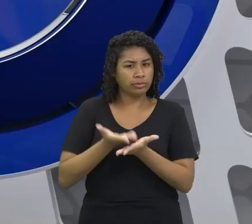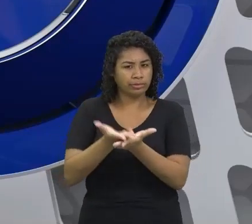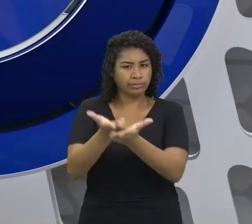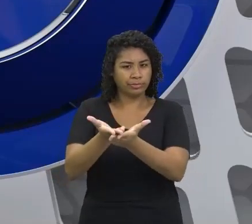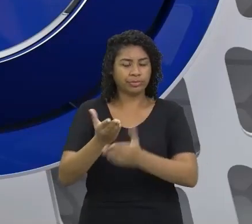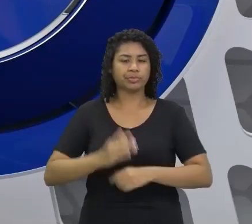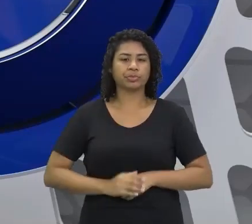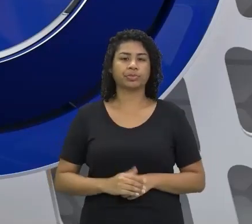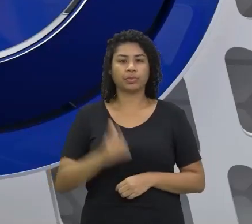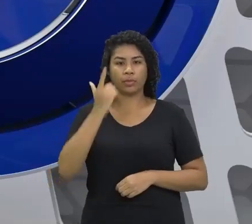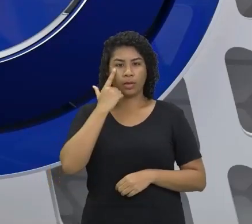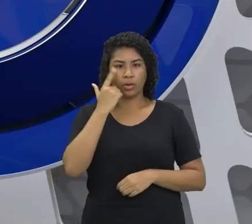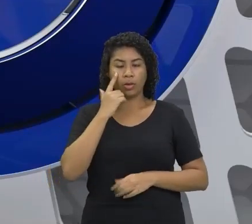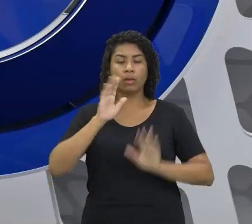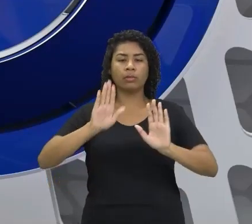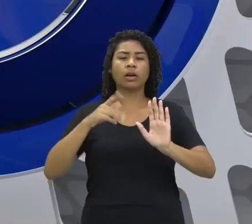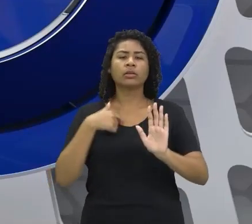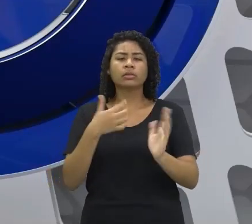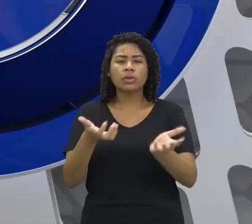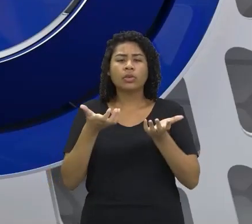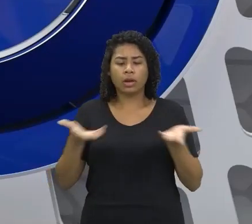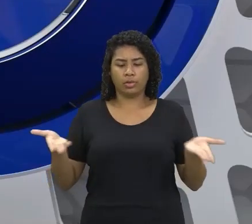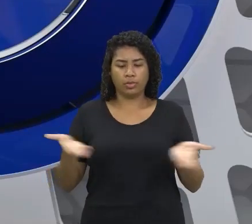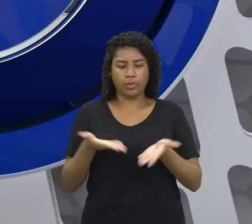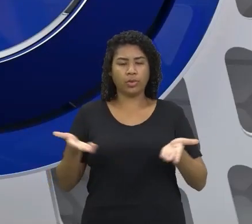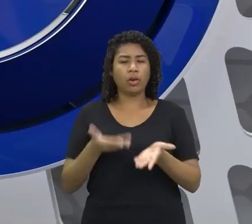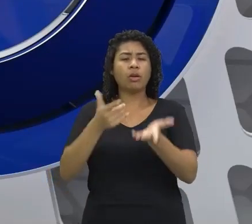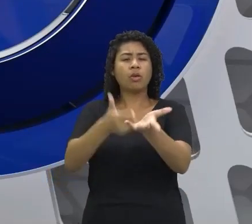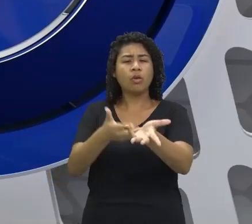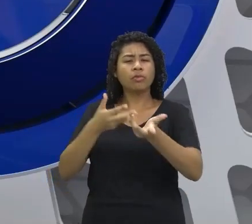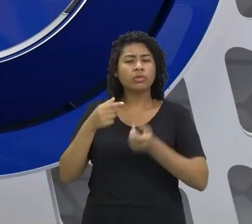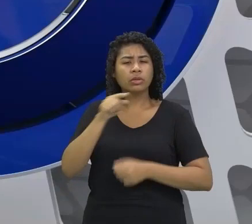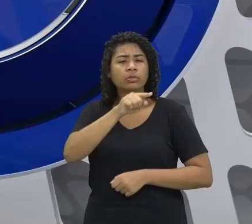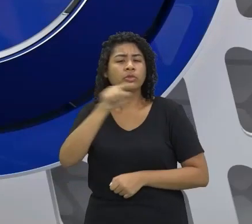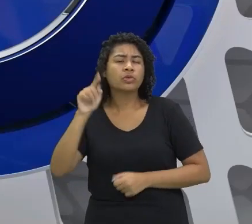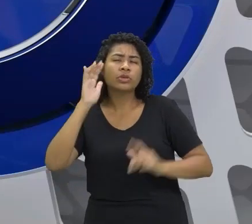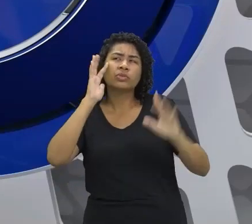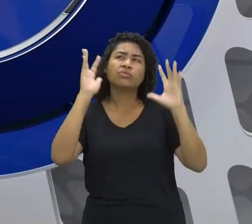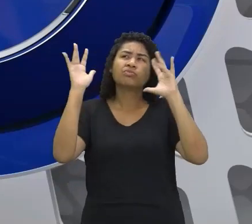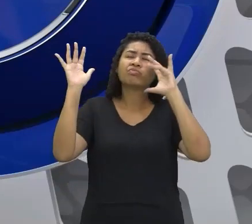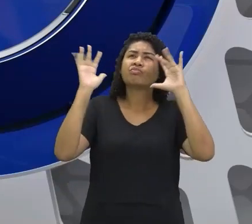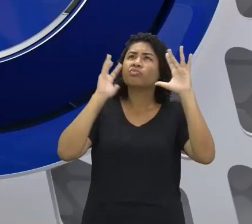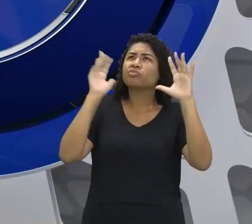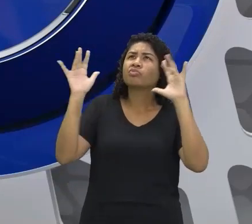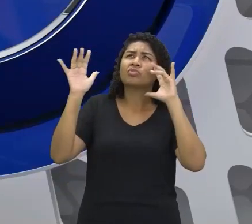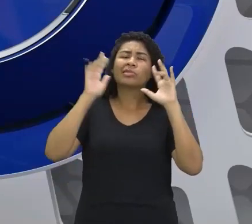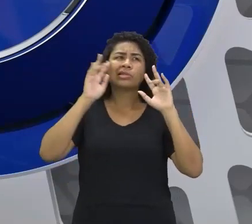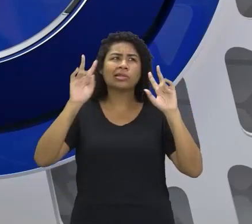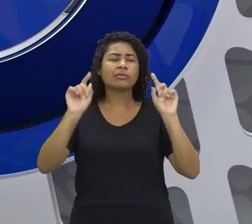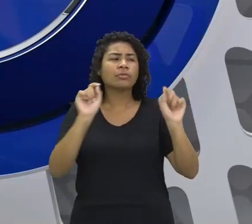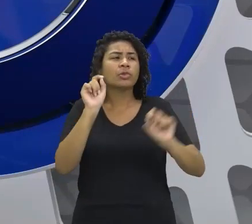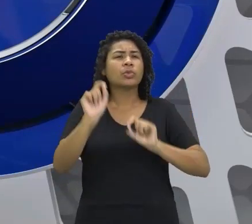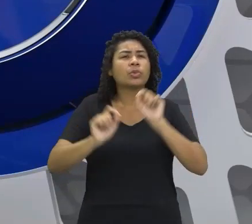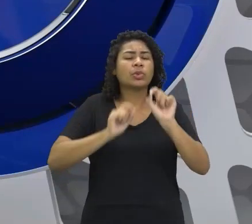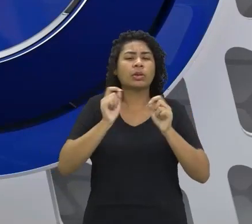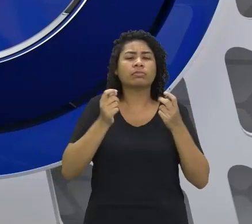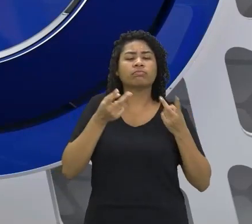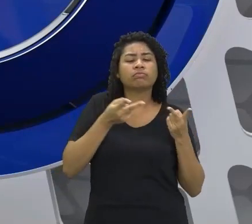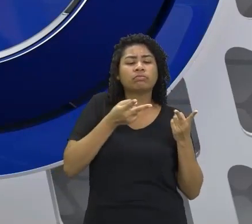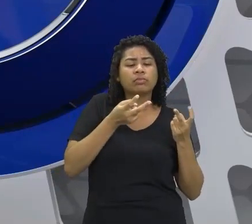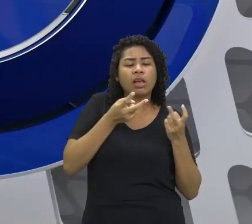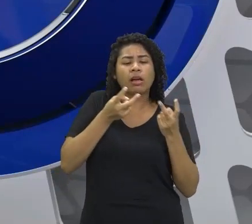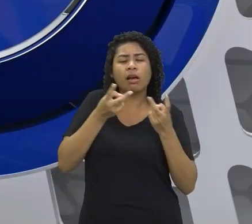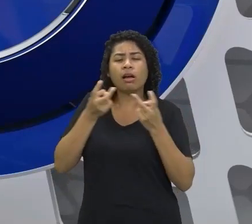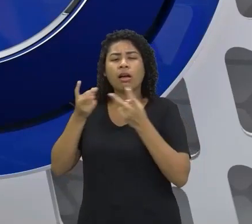dar o próximo passo, te convidar a pensar, a sentir, a olhar com carinho acerca